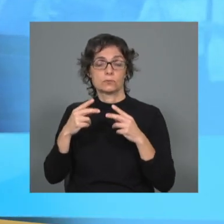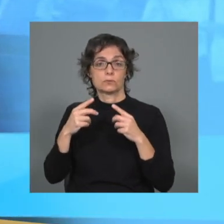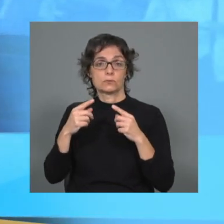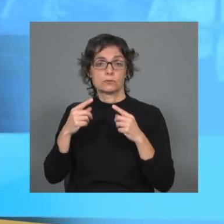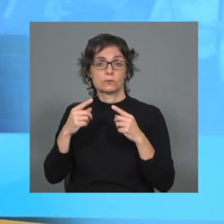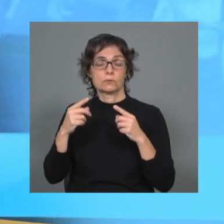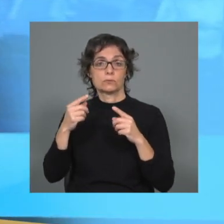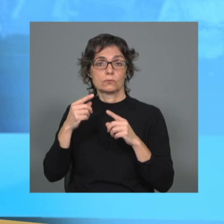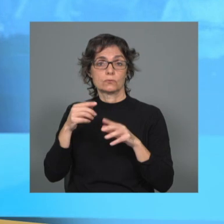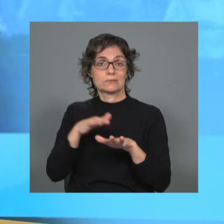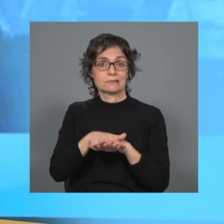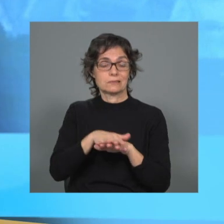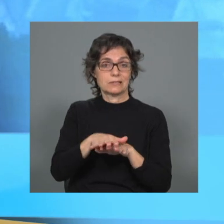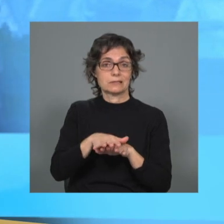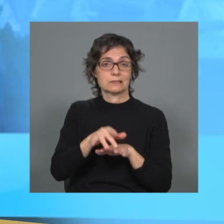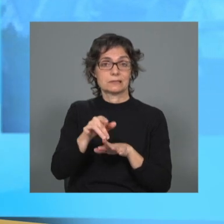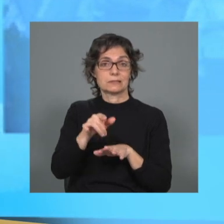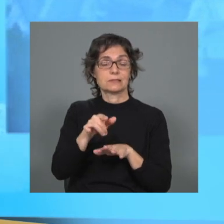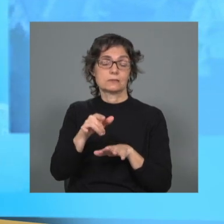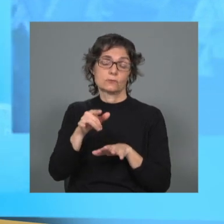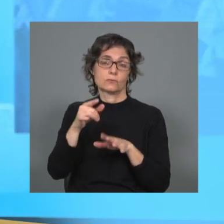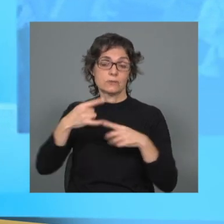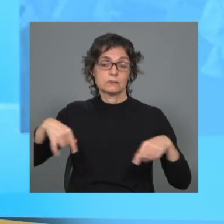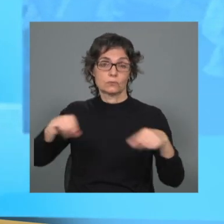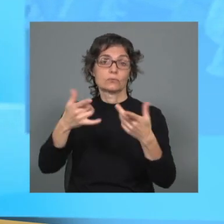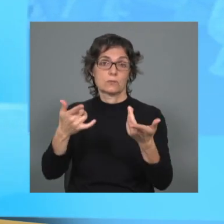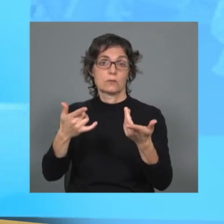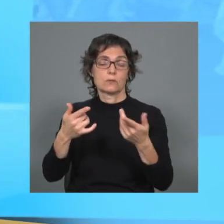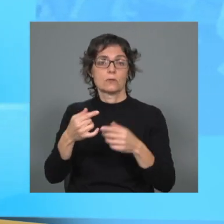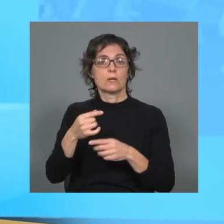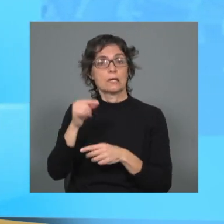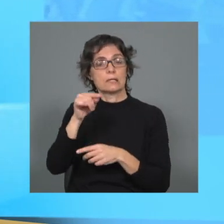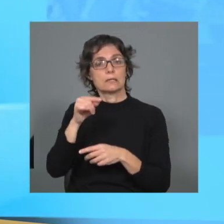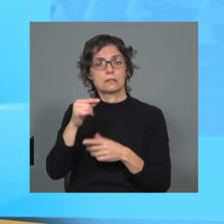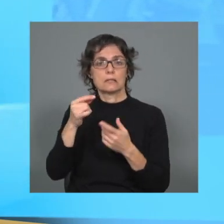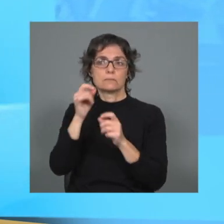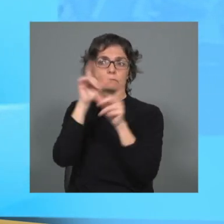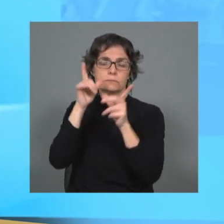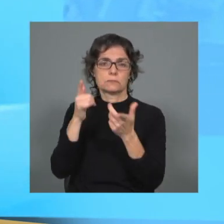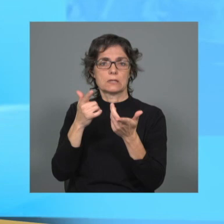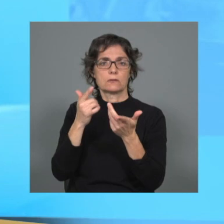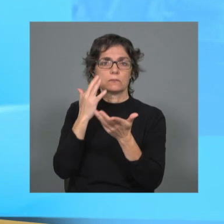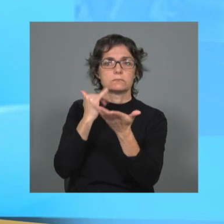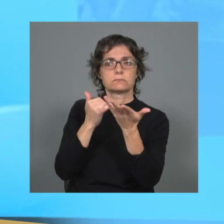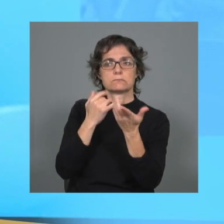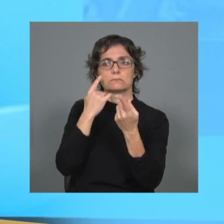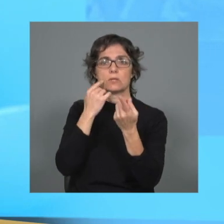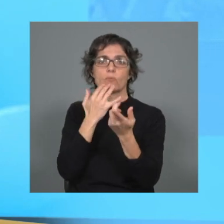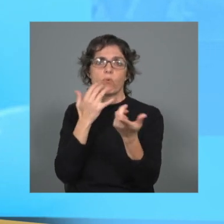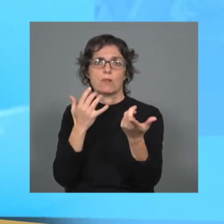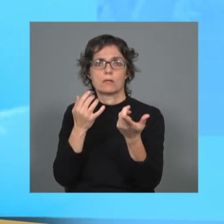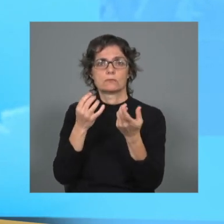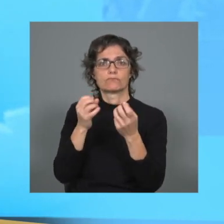encontro que ocorreu na terça-feira, foi de facto um apelo para que não se esquecesse a Ucrânia, não é?